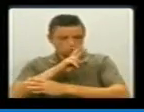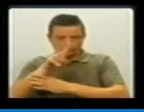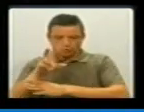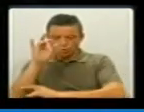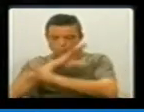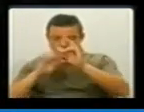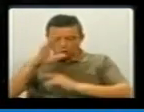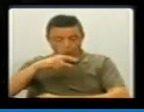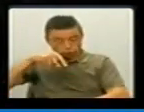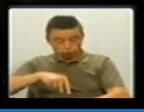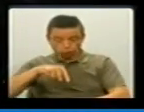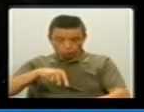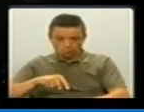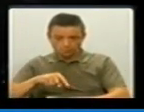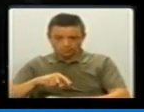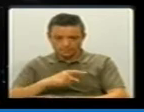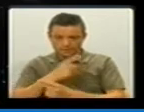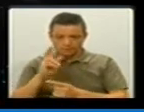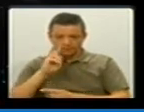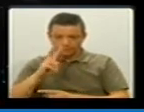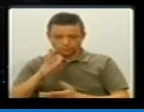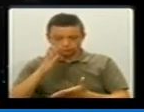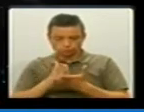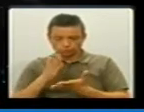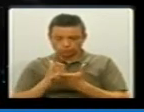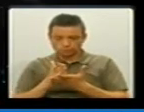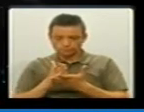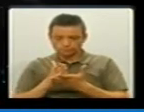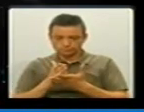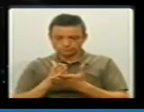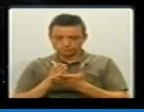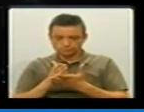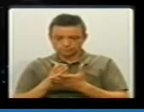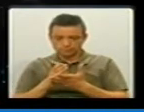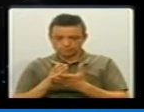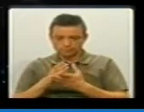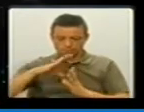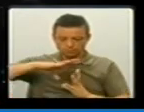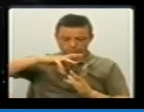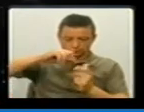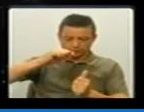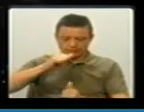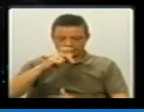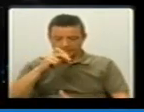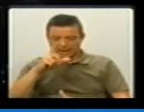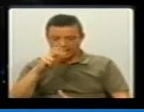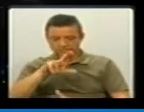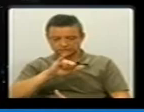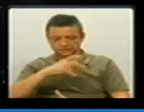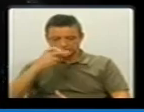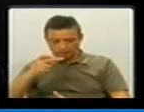Sul, para tentar mapear não só a gás e a poeira que existe nas galáxias que têm precisamente este tipo